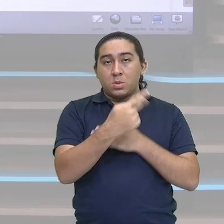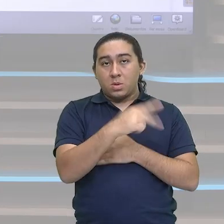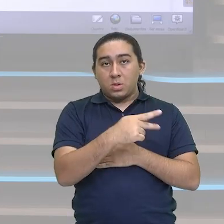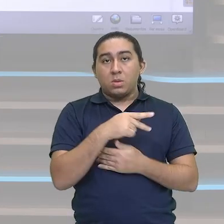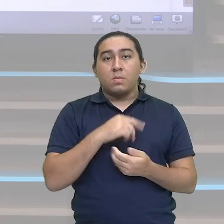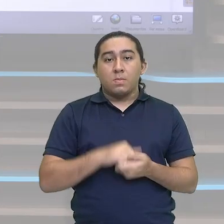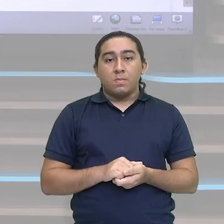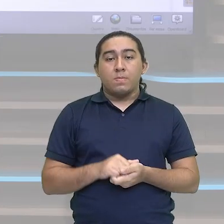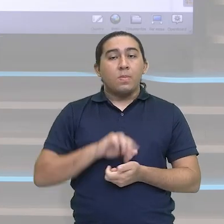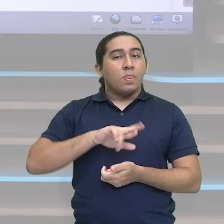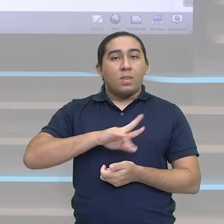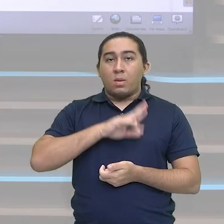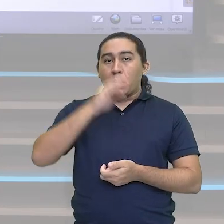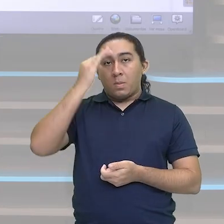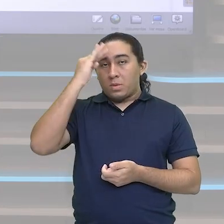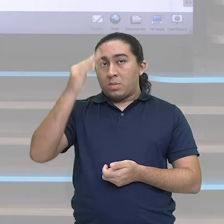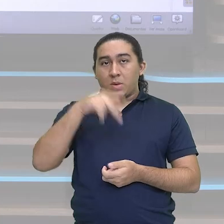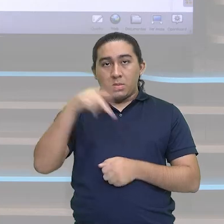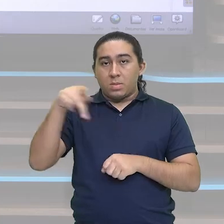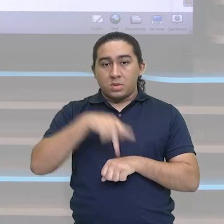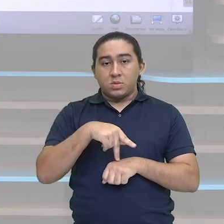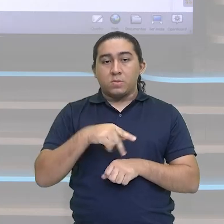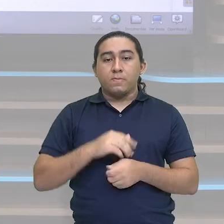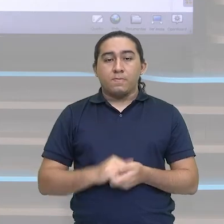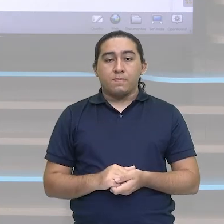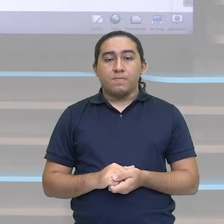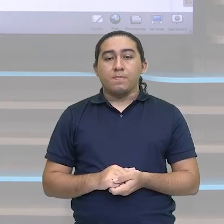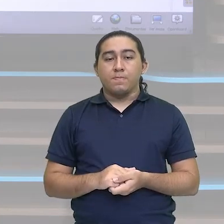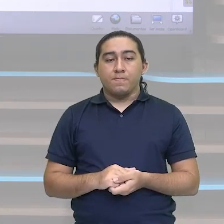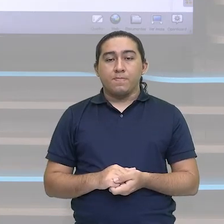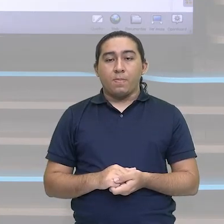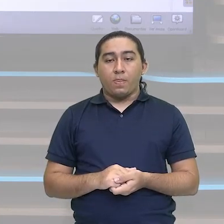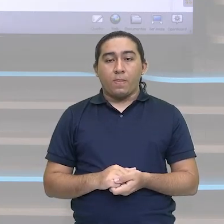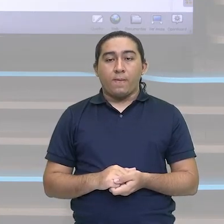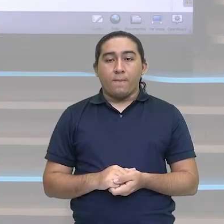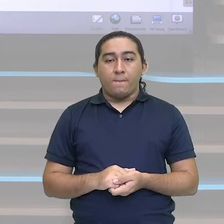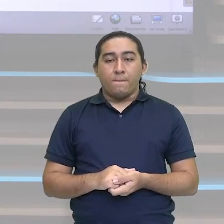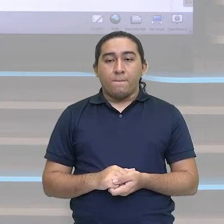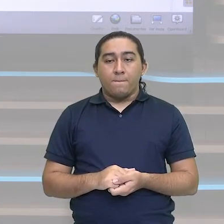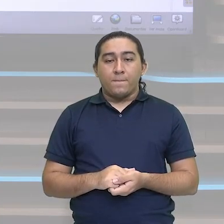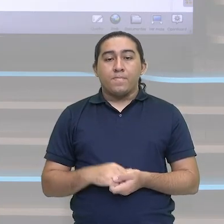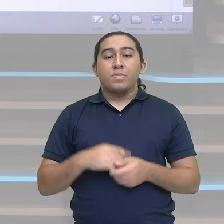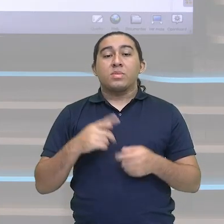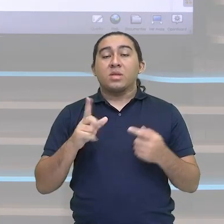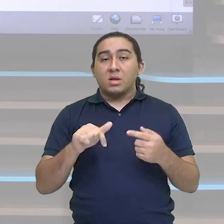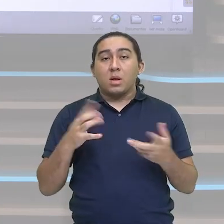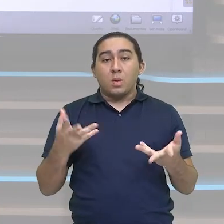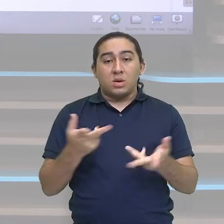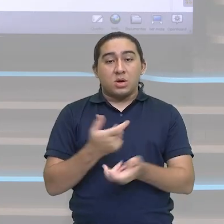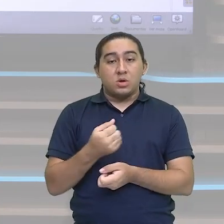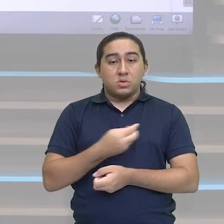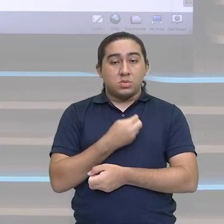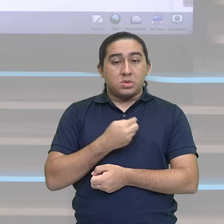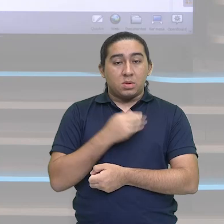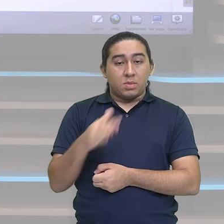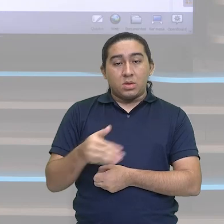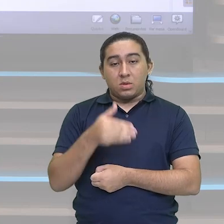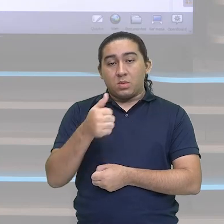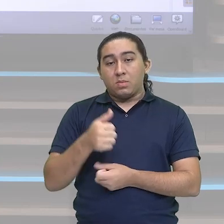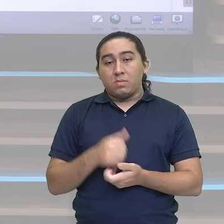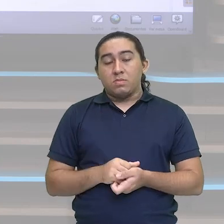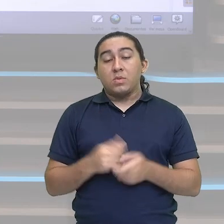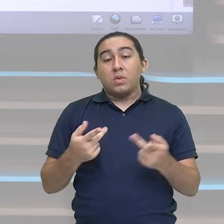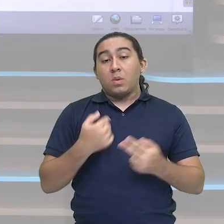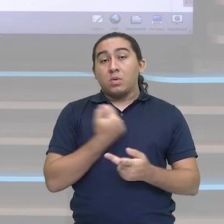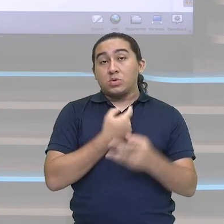né, não é o principal país, né? Mesmo na América do Sul também não é o principal país, com qualidade de vida muito elevada. Aquilo que a gente falou ainda